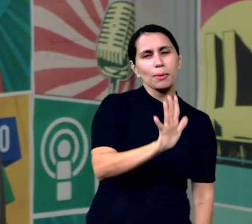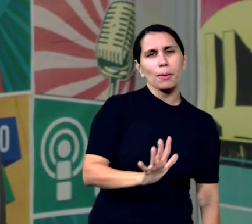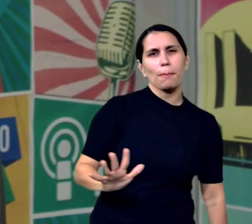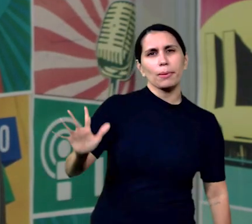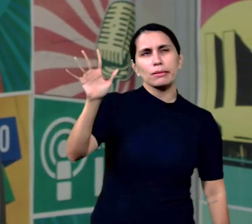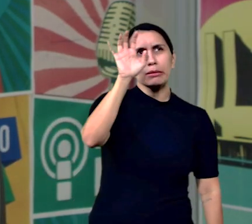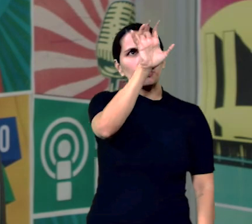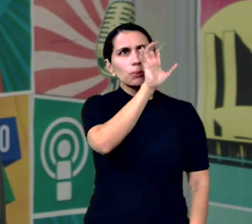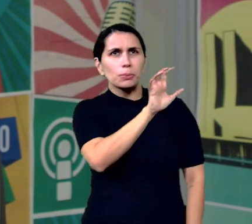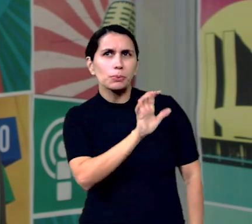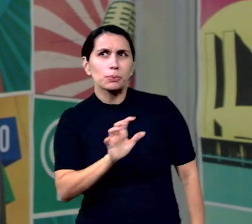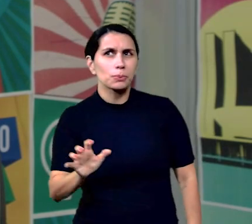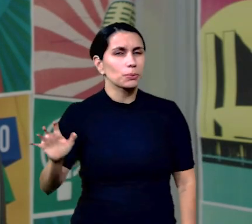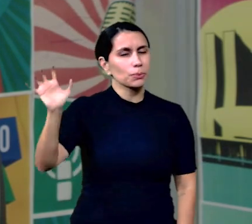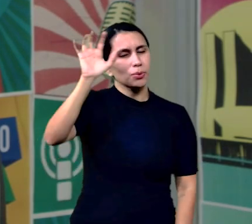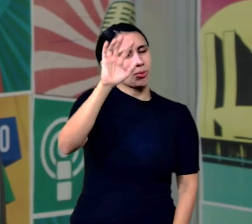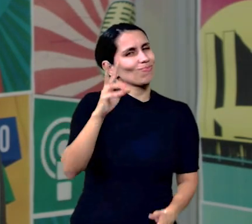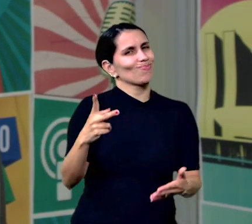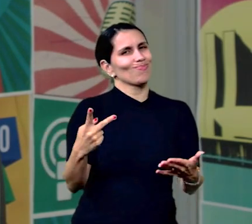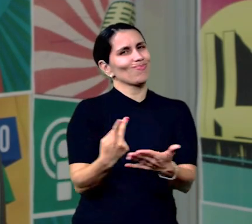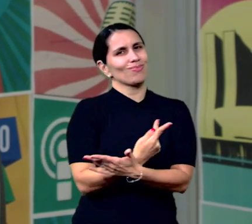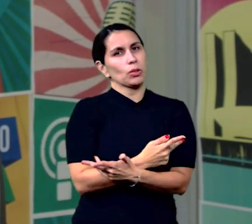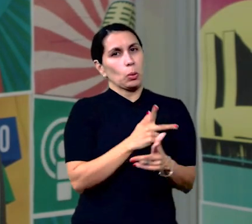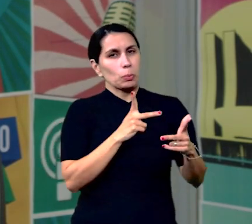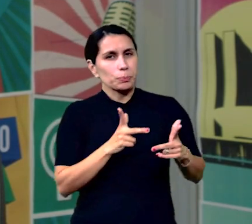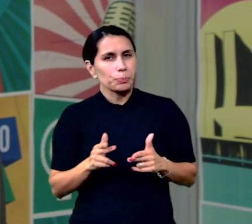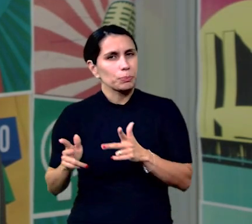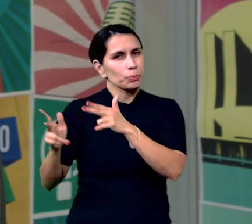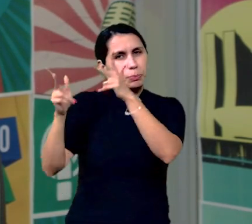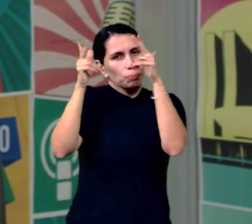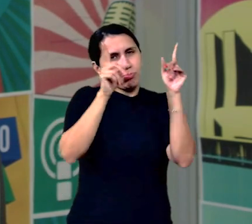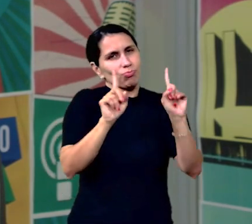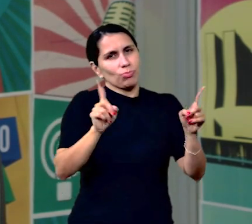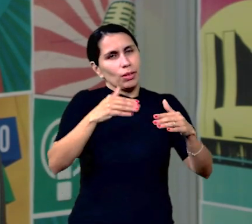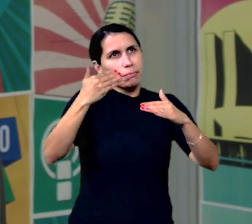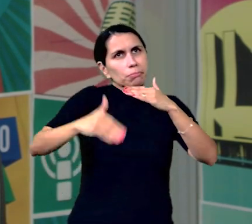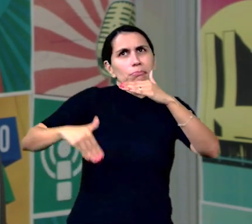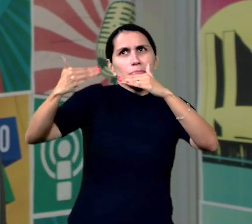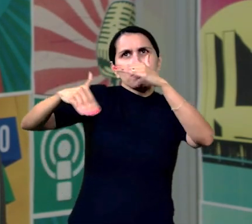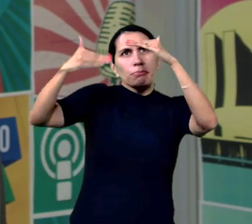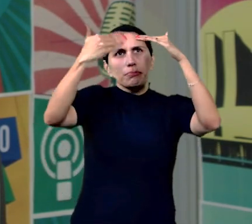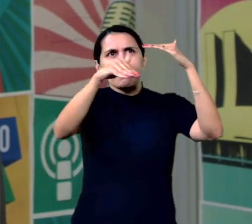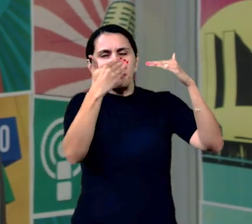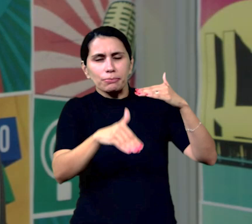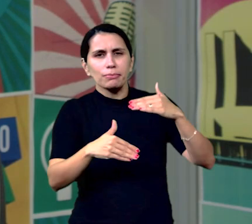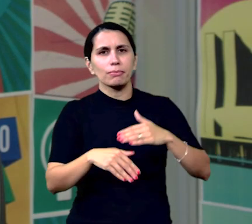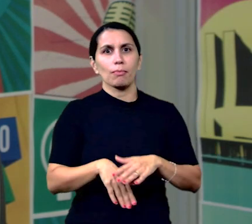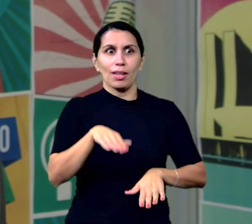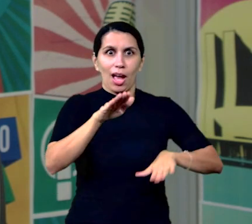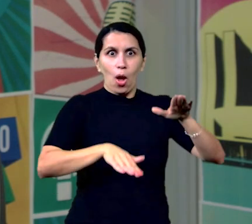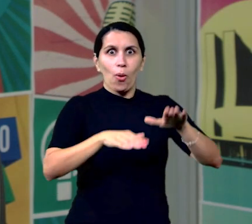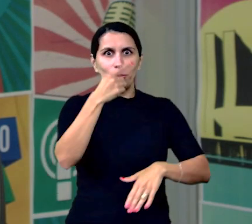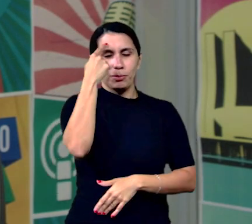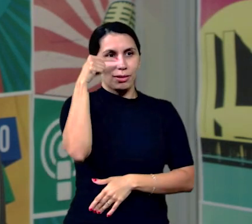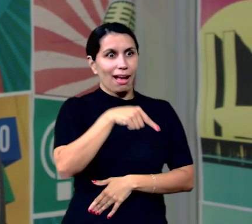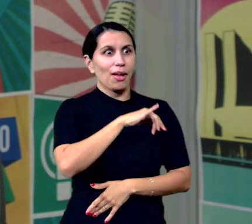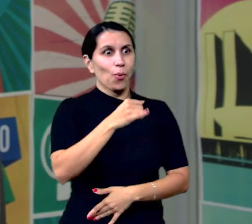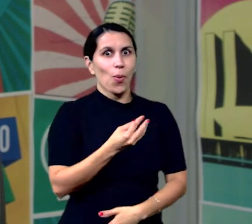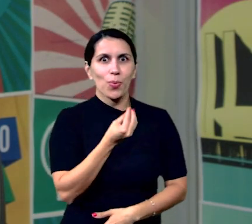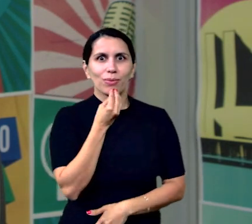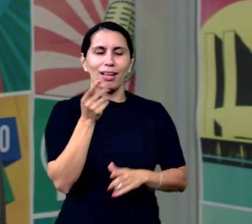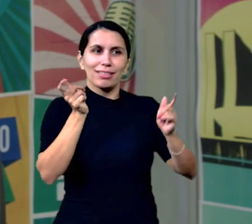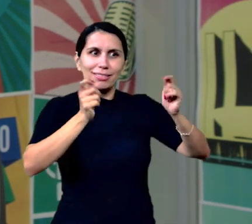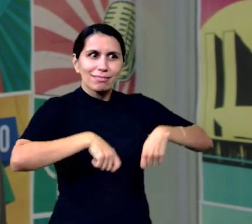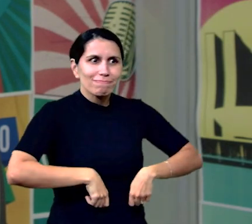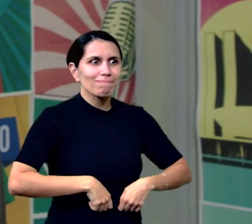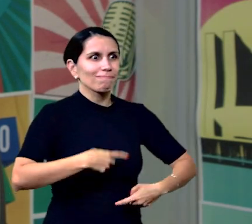isso é um grande debate. Há aqueles que, eh, entendem, né, que essa é uma porta para a gente realmente falar de